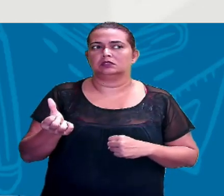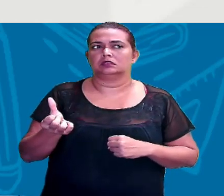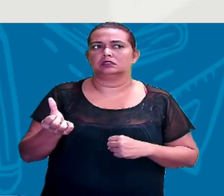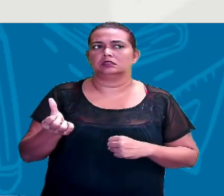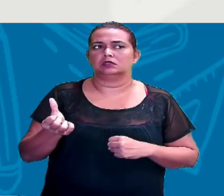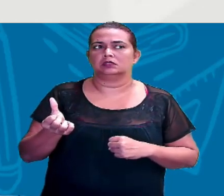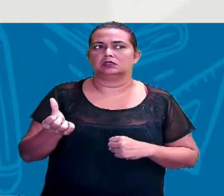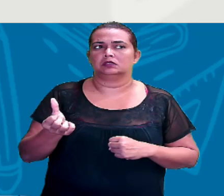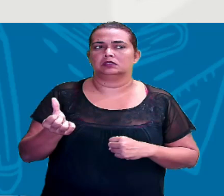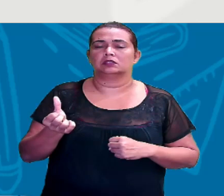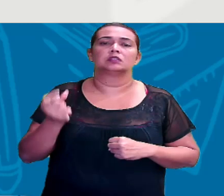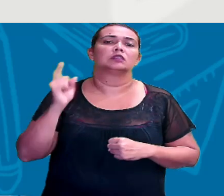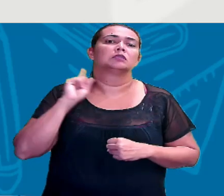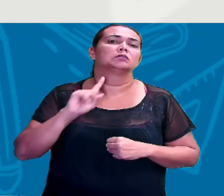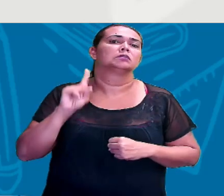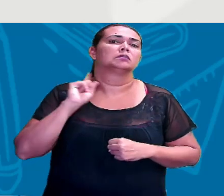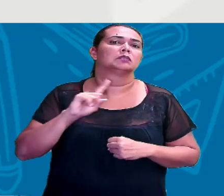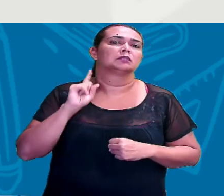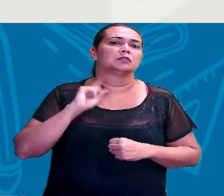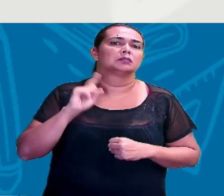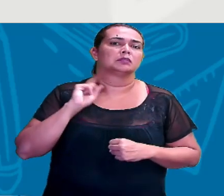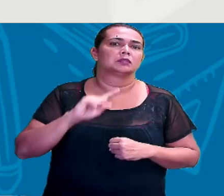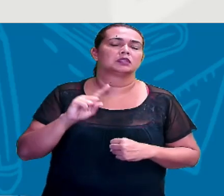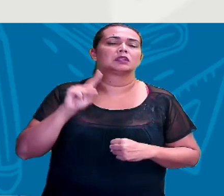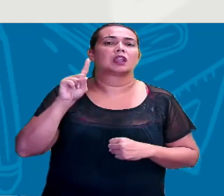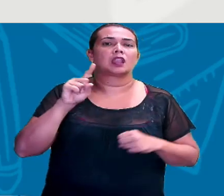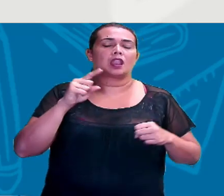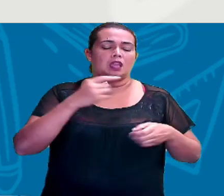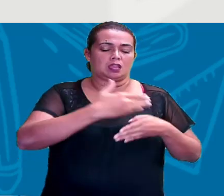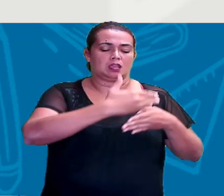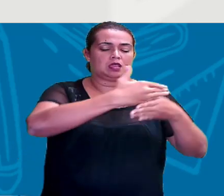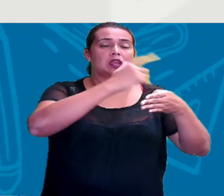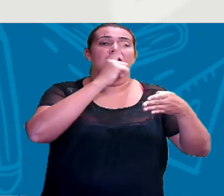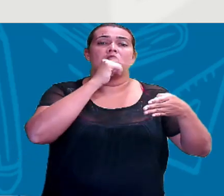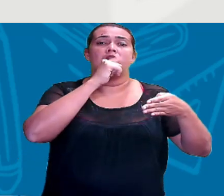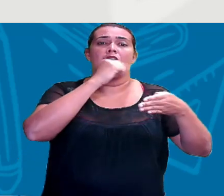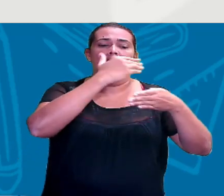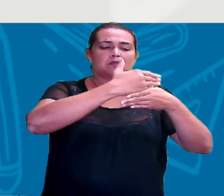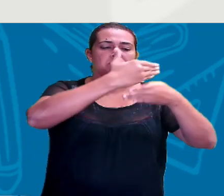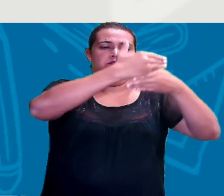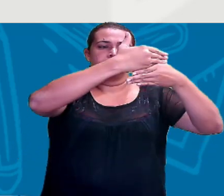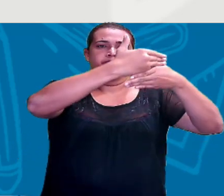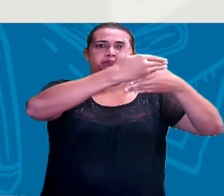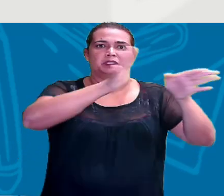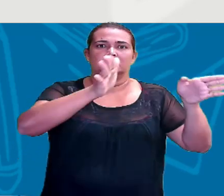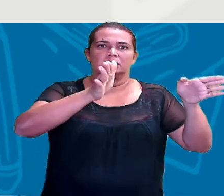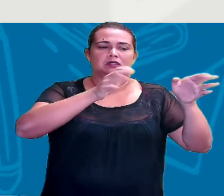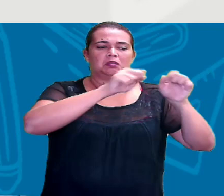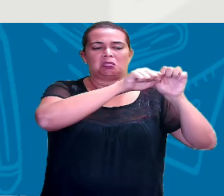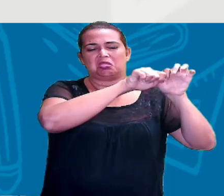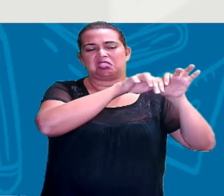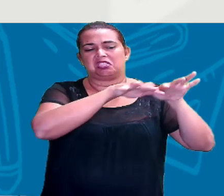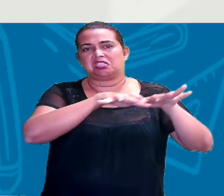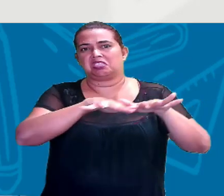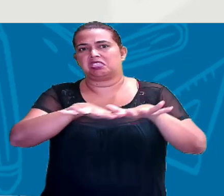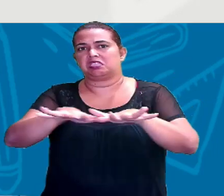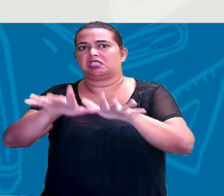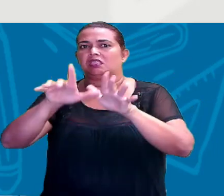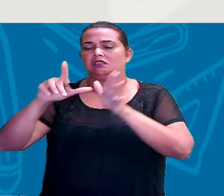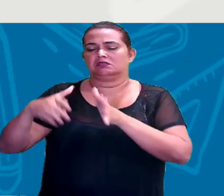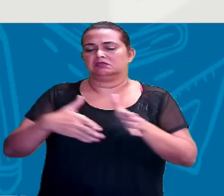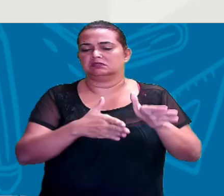cidade de Mariana, em Minas Gerais, aquele rompimento da barragem, né, que despejou um monte de rejeito no Rio